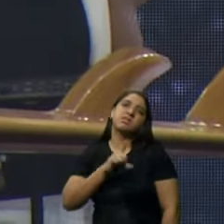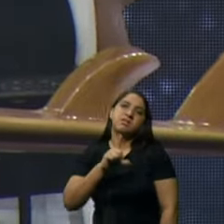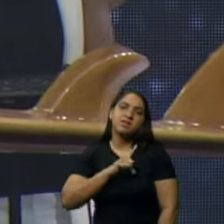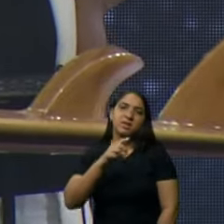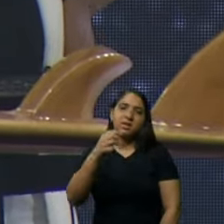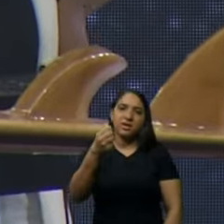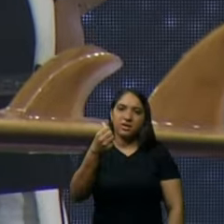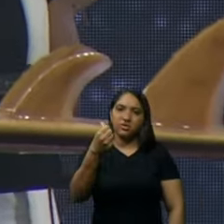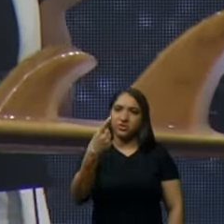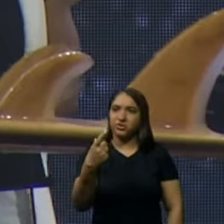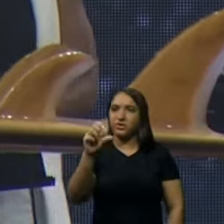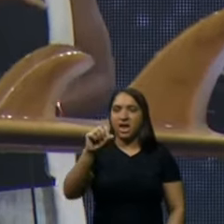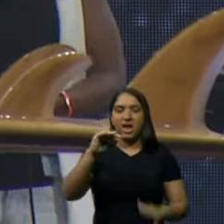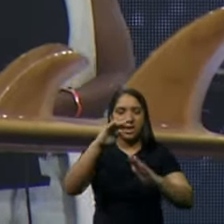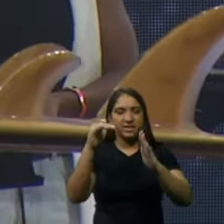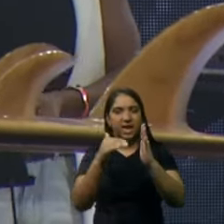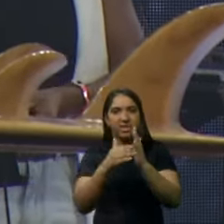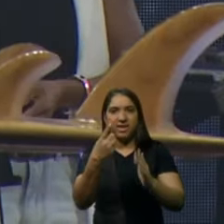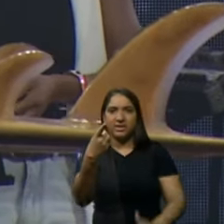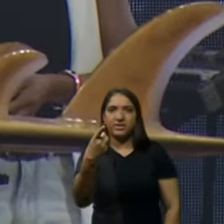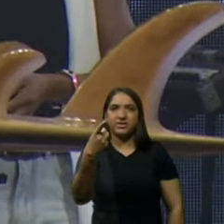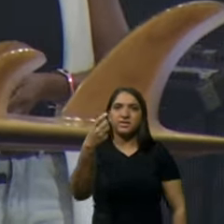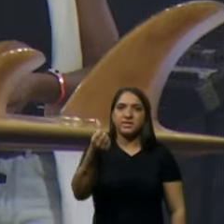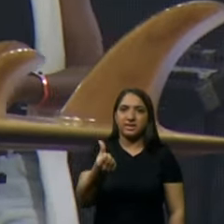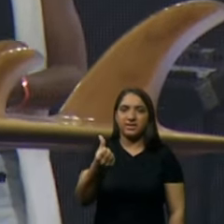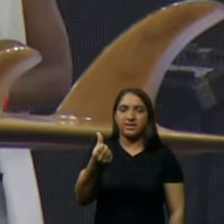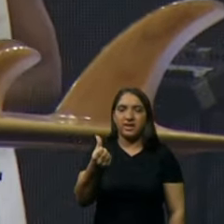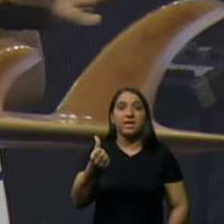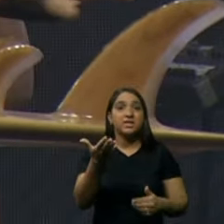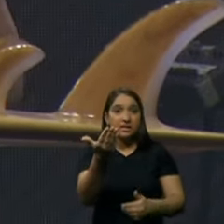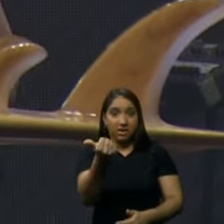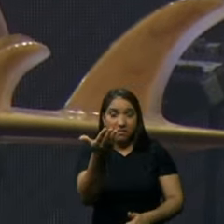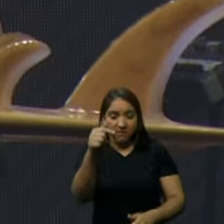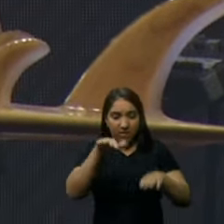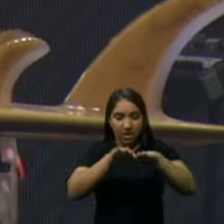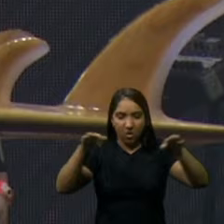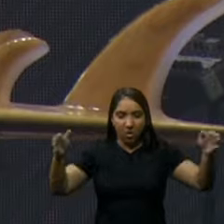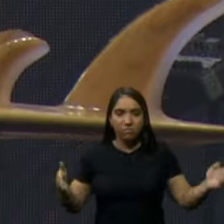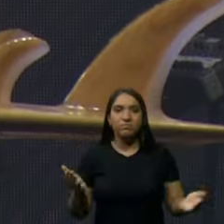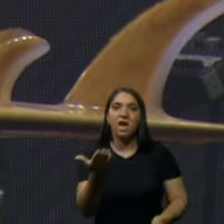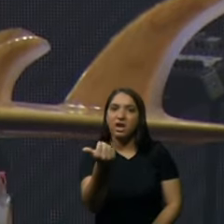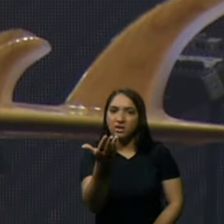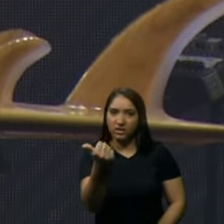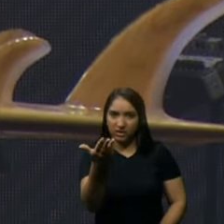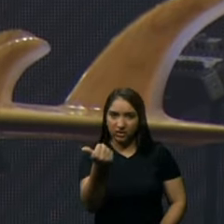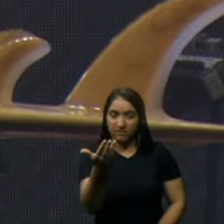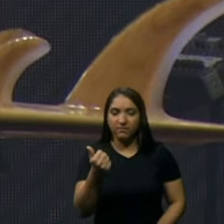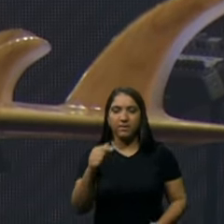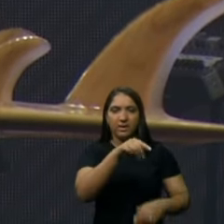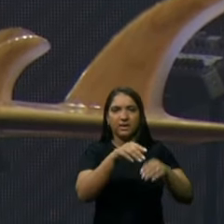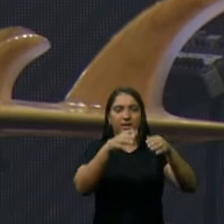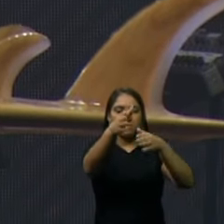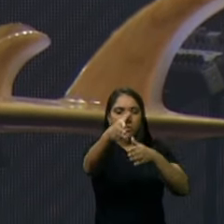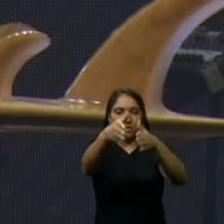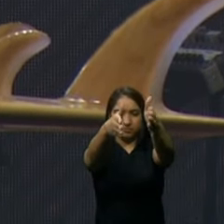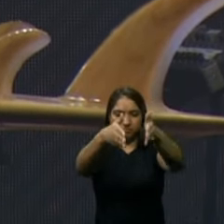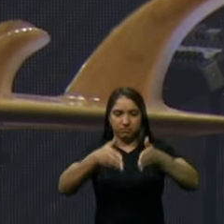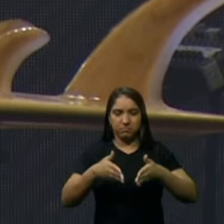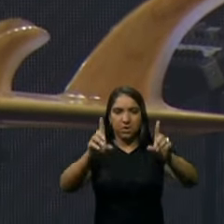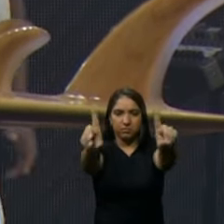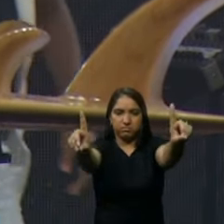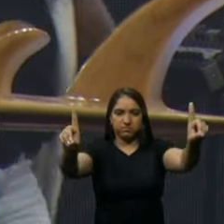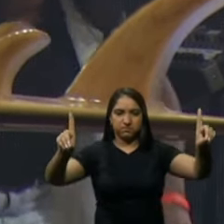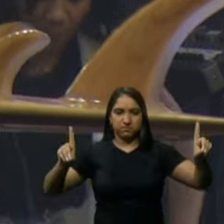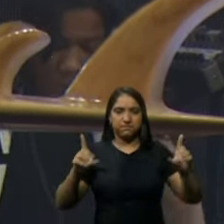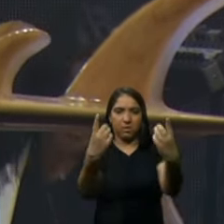16 dezesseis Pode pôr lá na outra que isso esse altar aqui para liberar a vaga o pessoal e libere corredor Central libera os